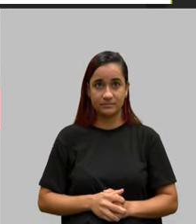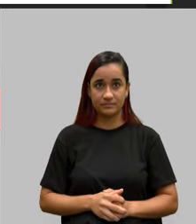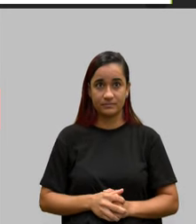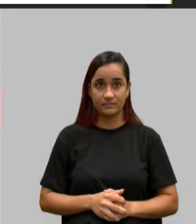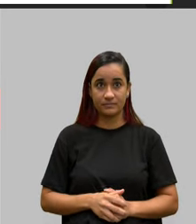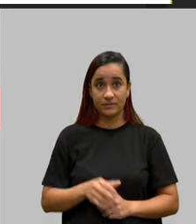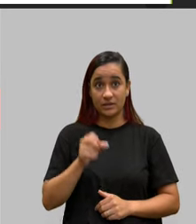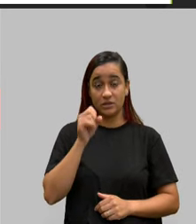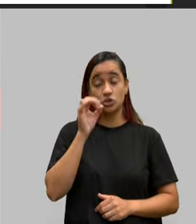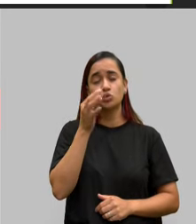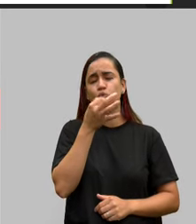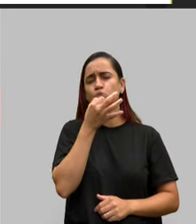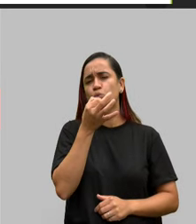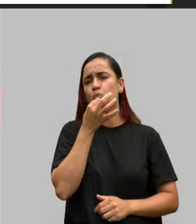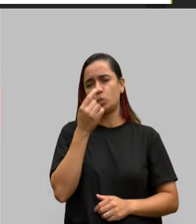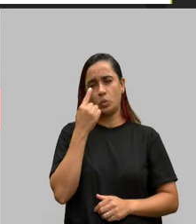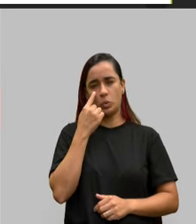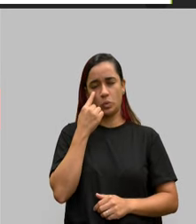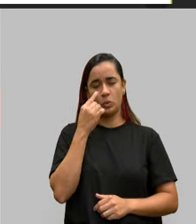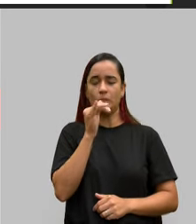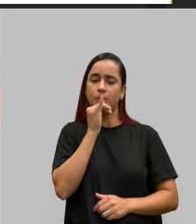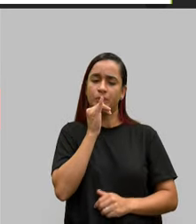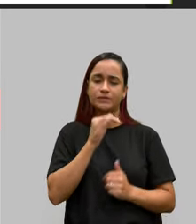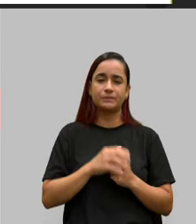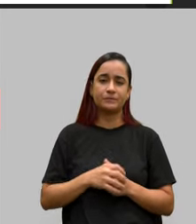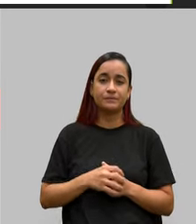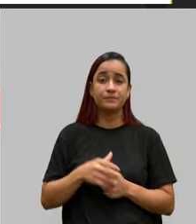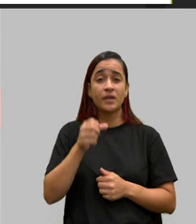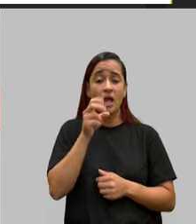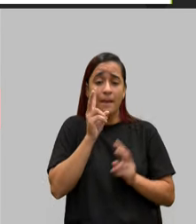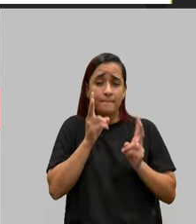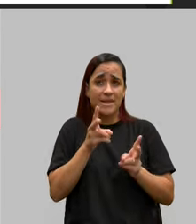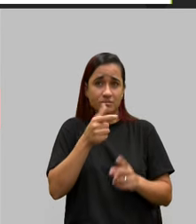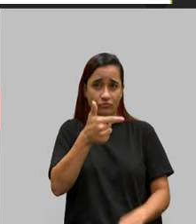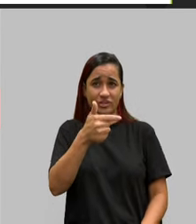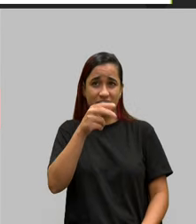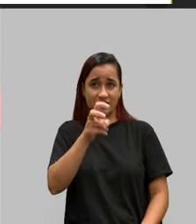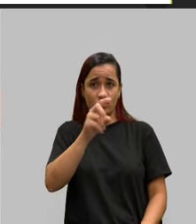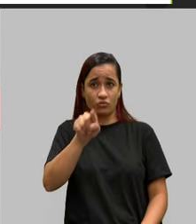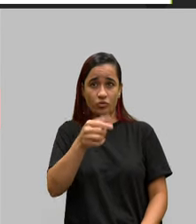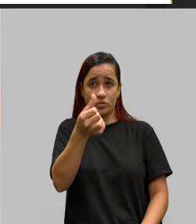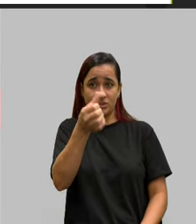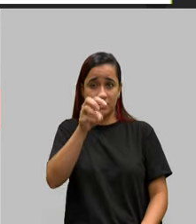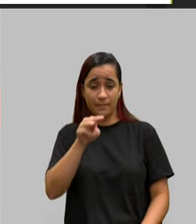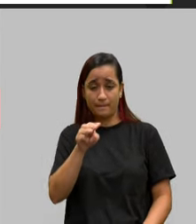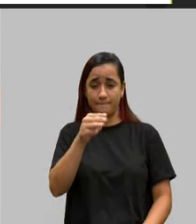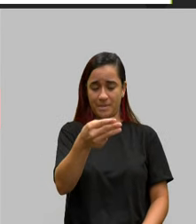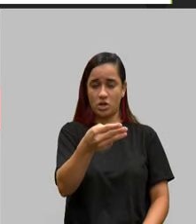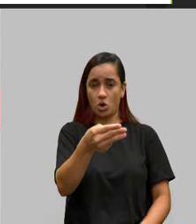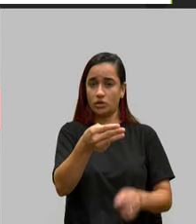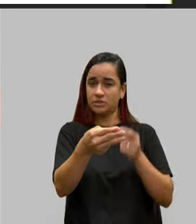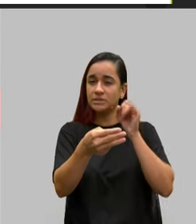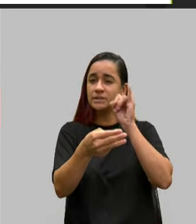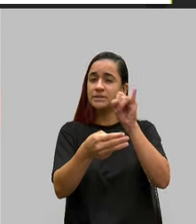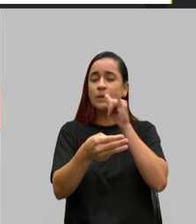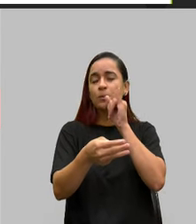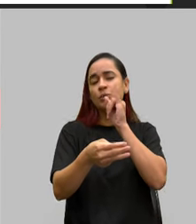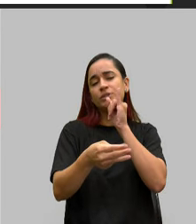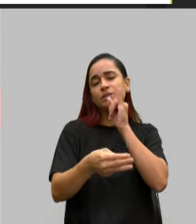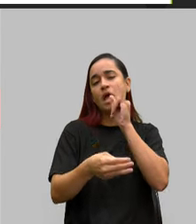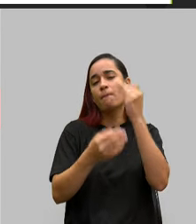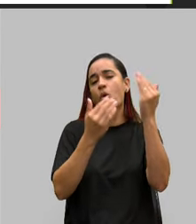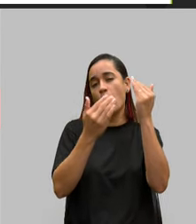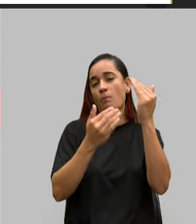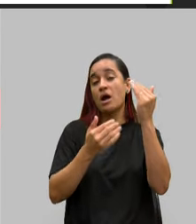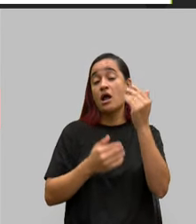uma suposição esses mesmos 25 6 milhões se fossem usados por